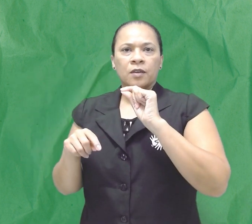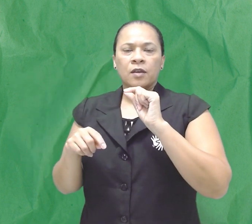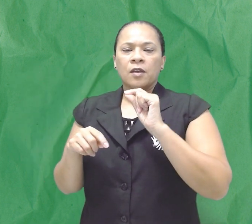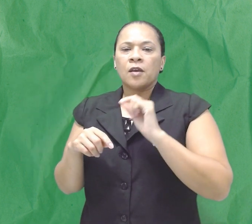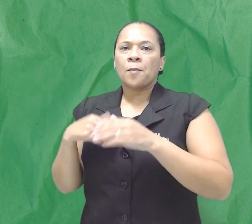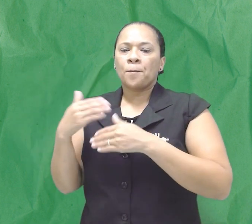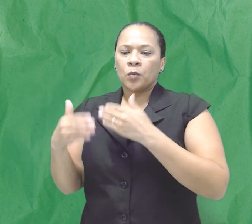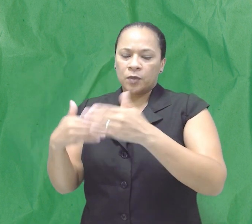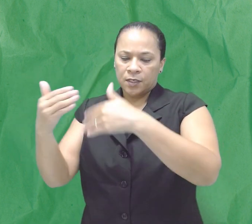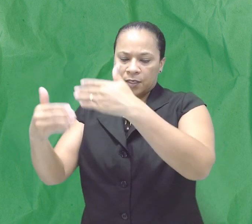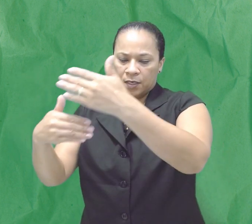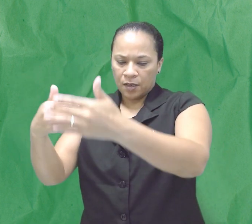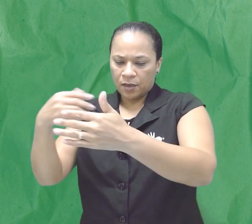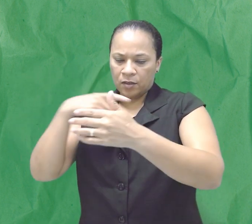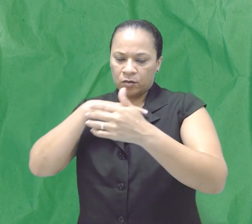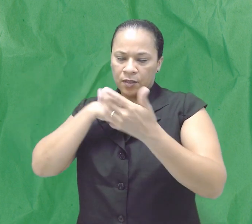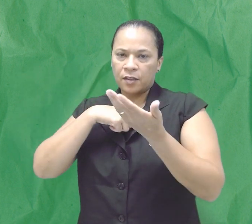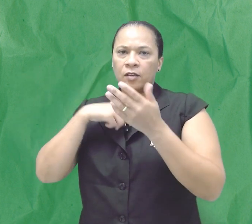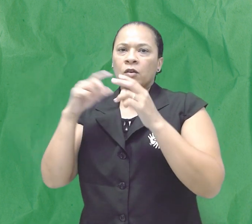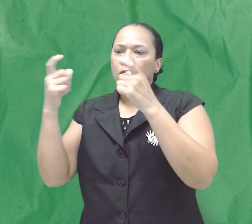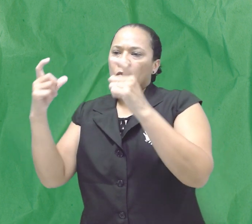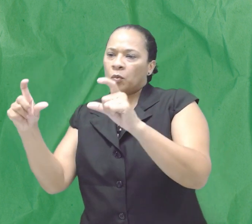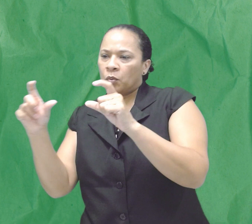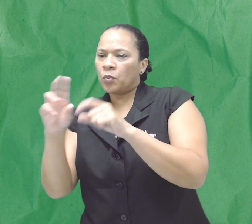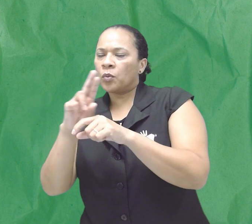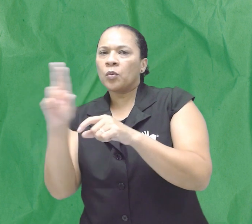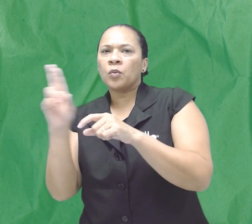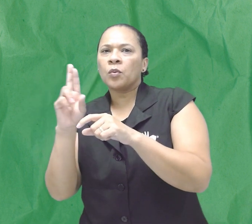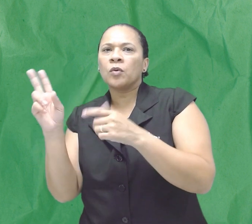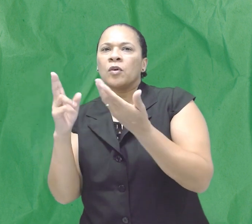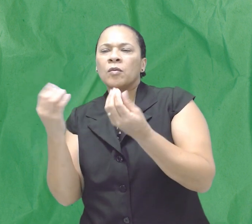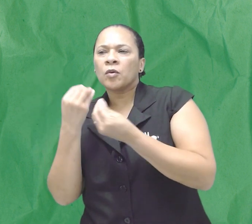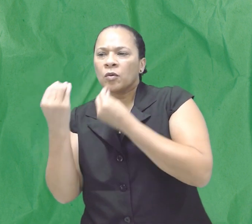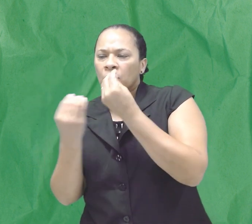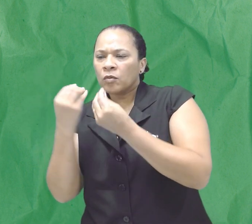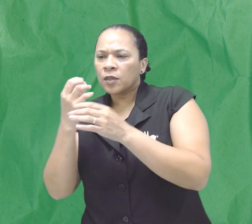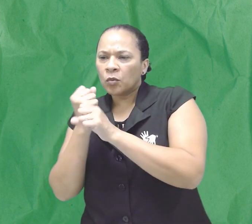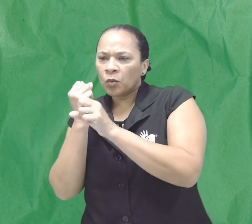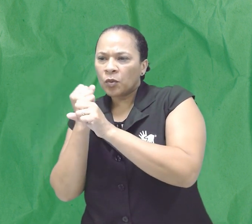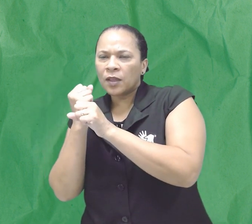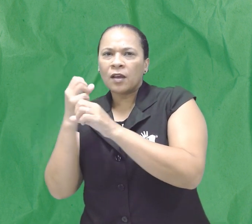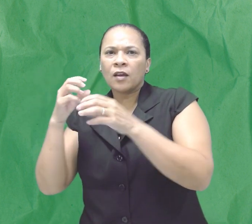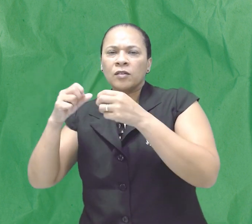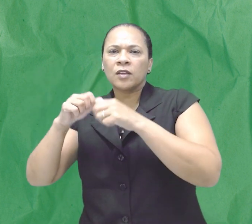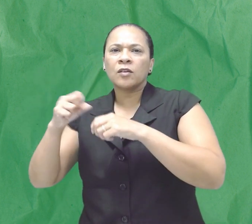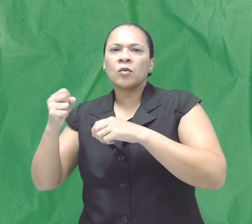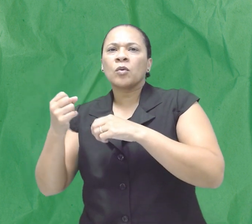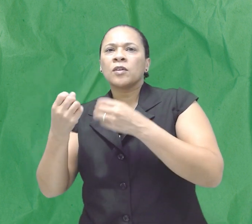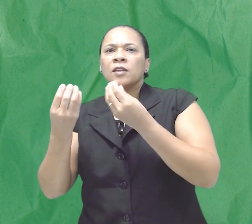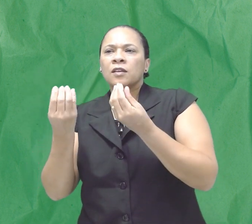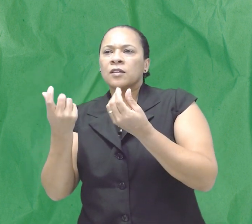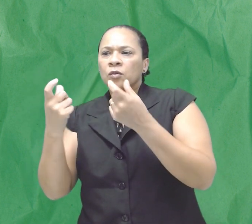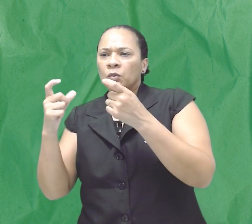titulação, né, que consiste em um método analítico quantitativo que permite, né, conhecer